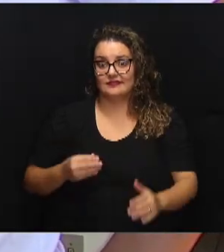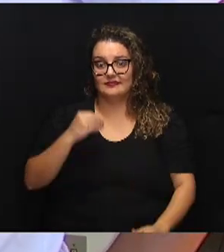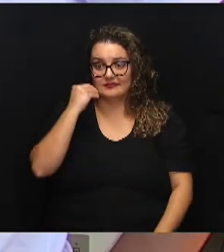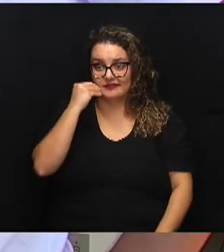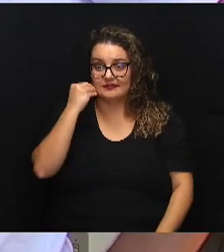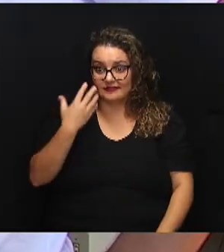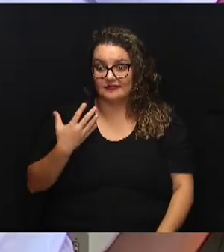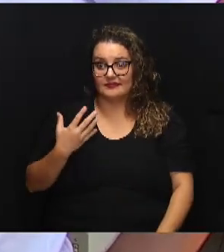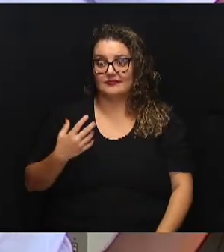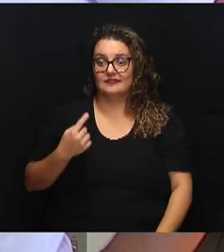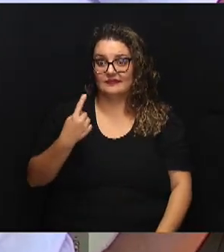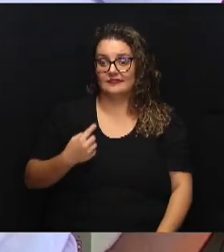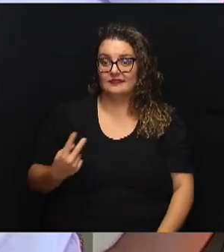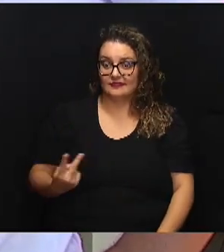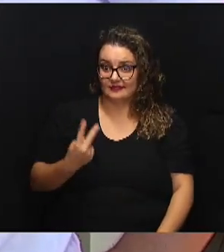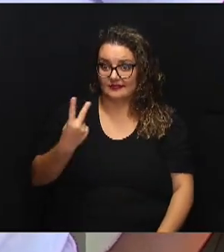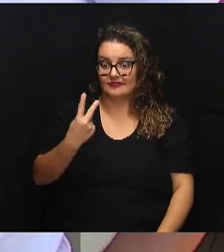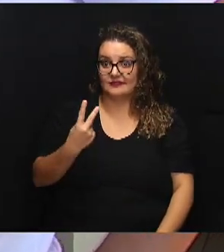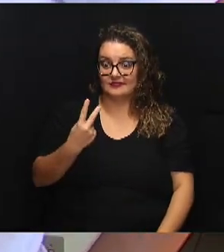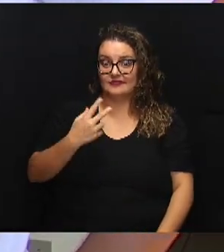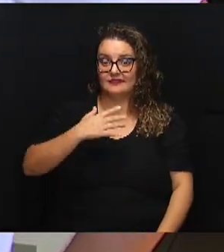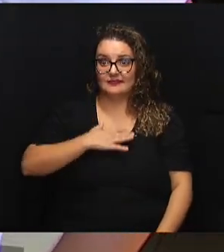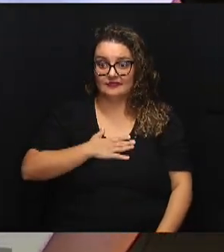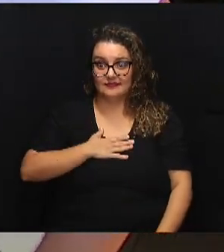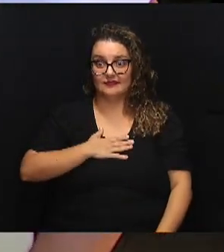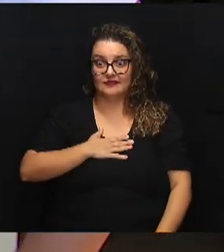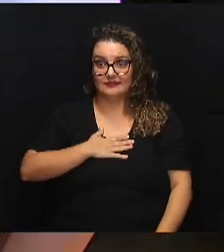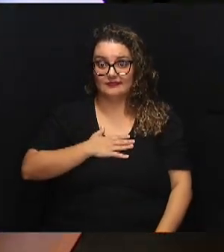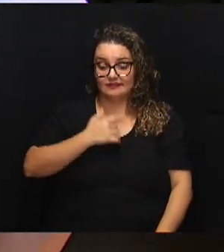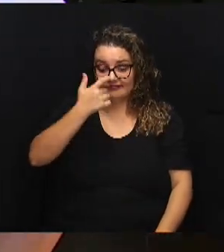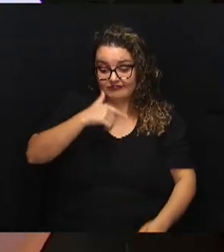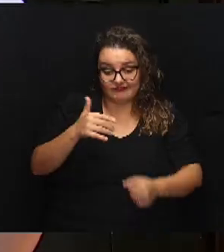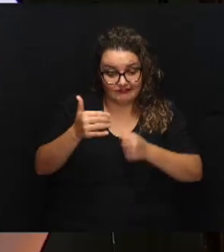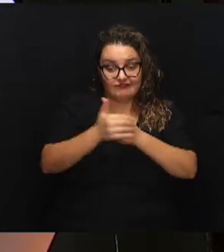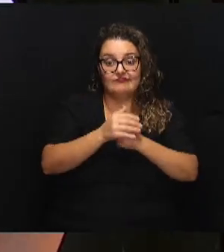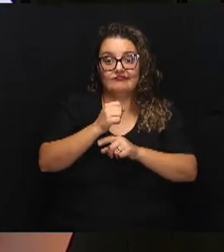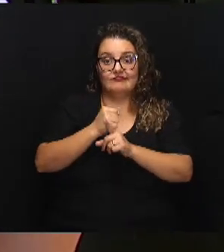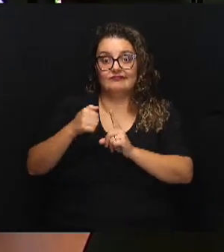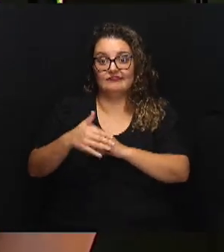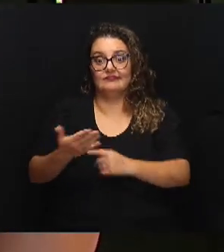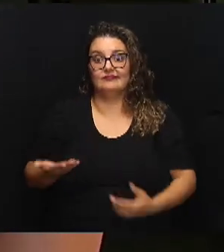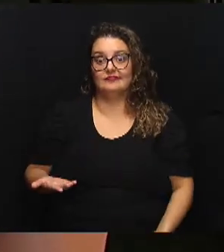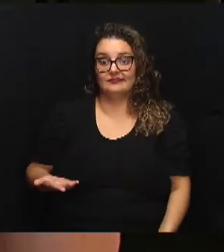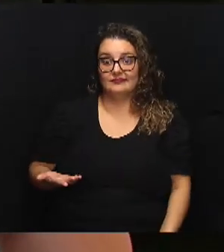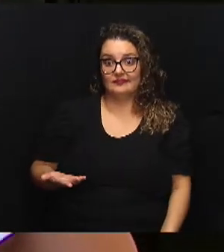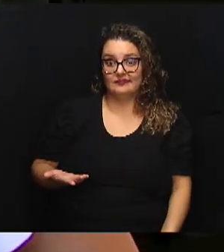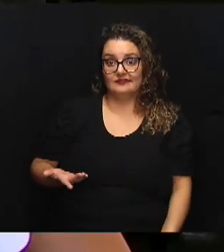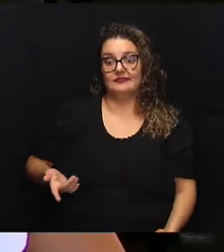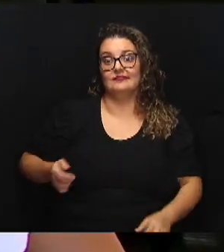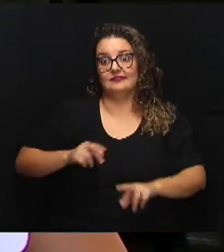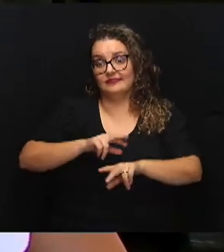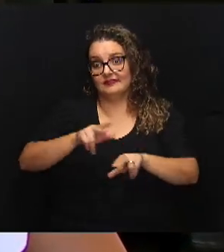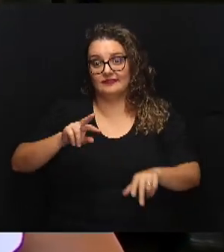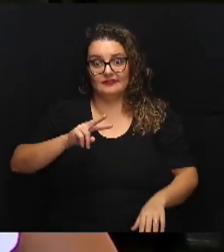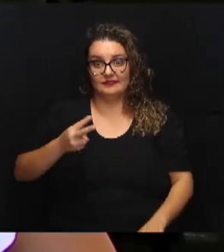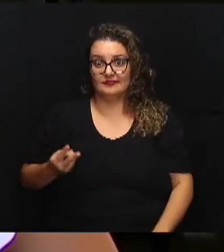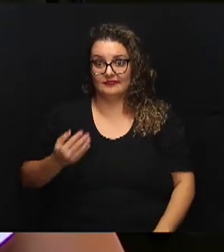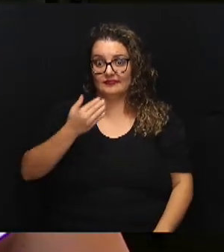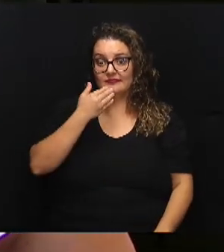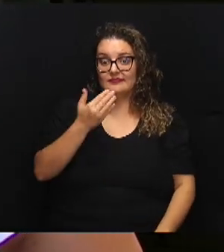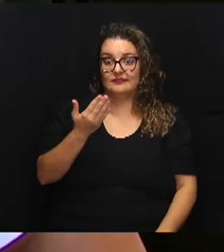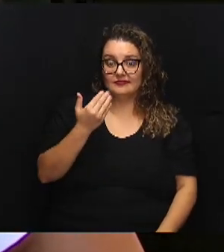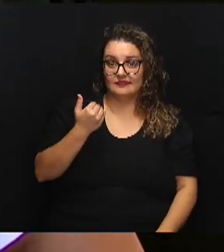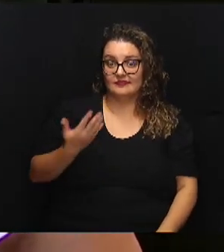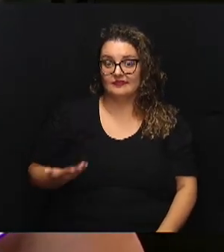a me valorizar, né? Para quem era uma pessoa invisível para a sociedade, né? Por diversas vezes pedindo